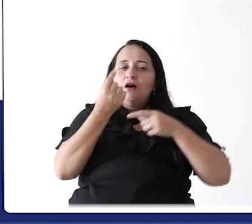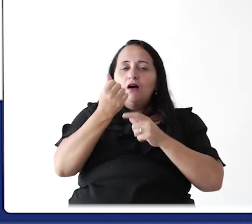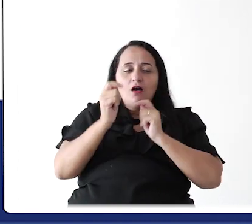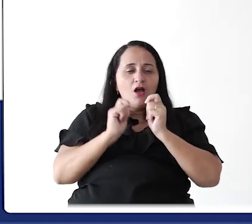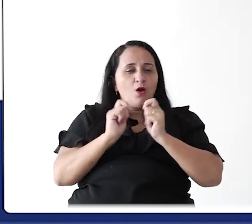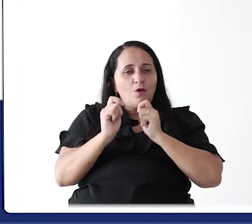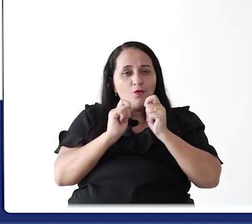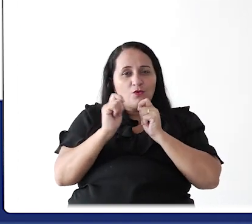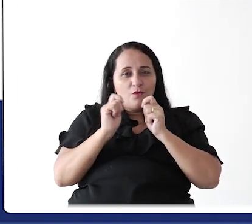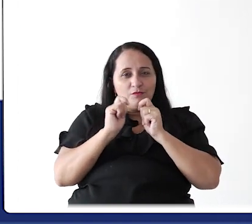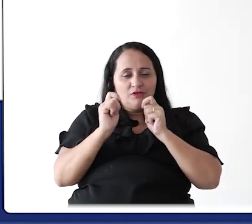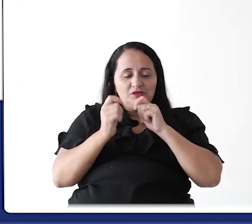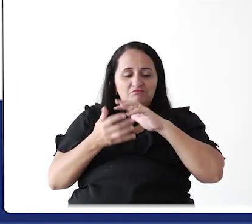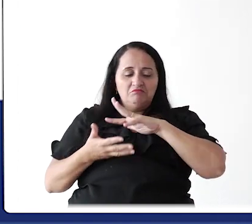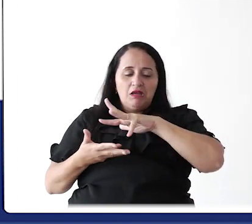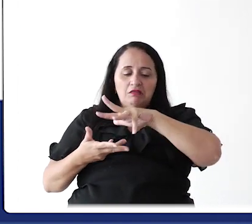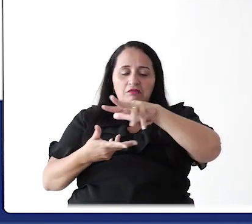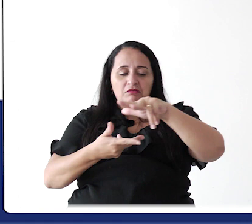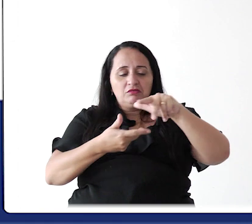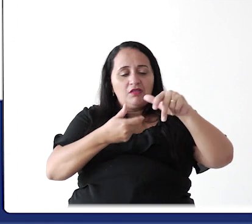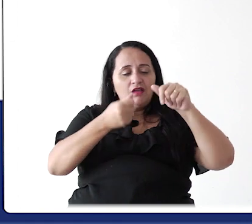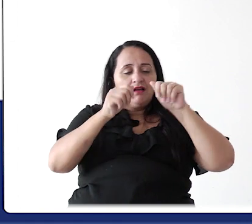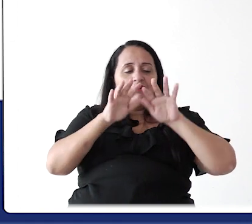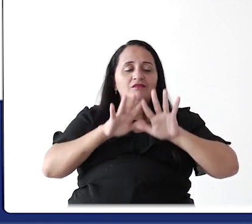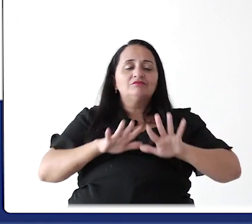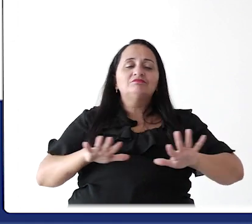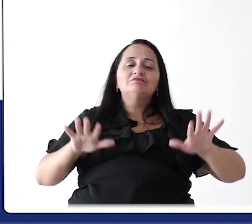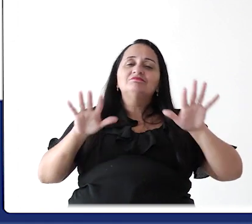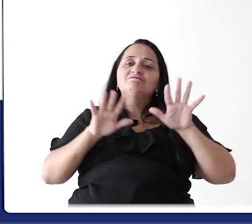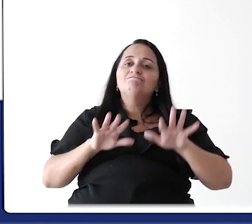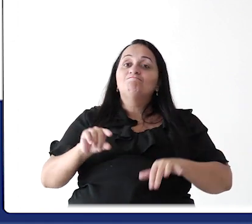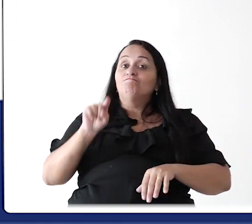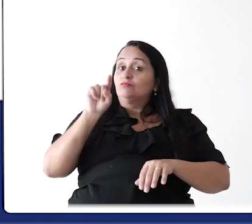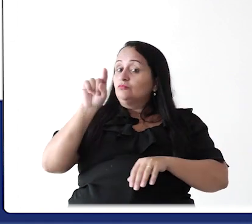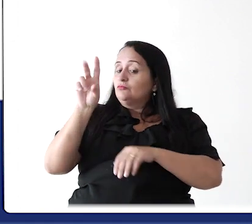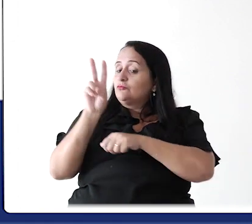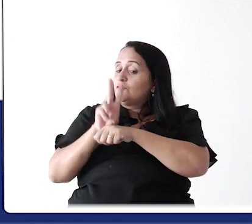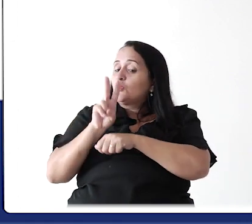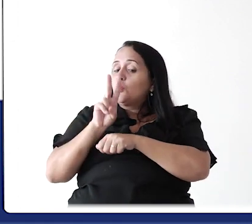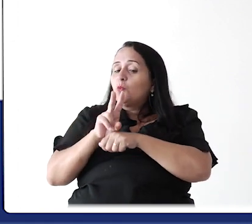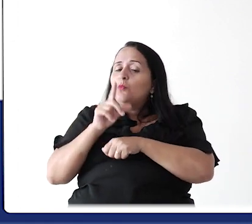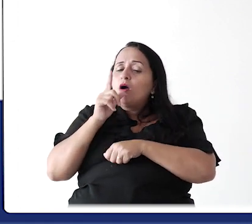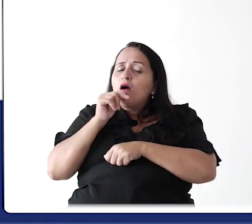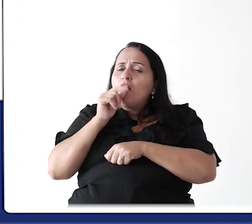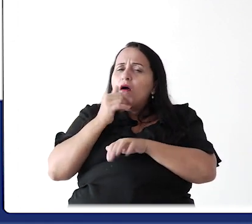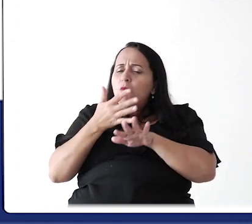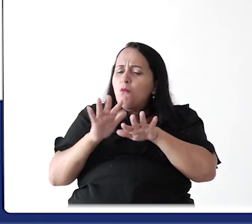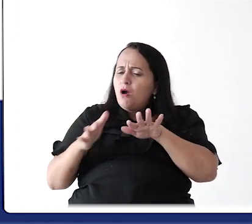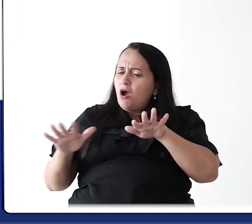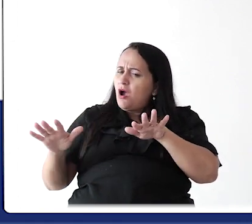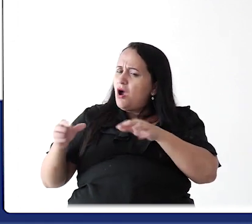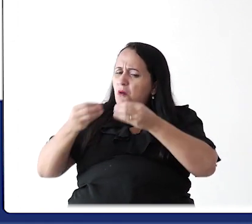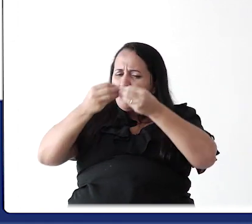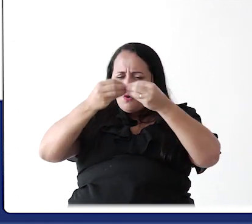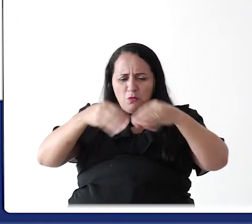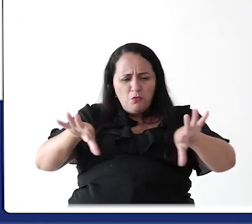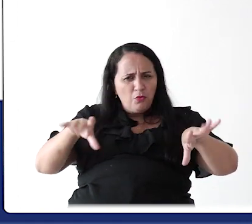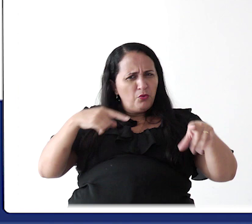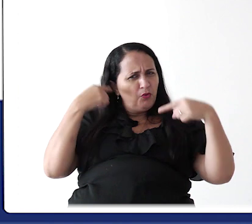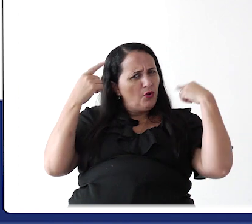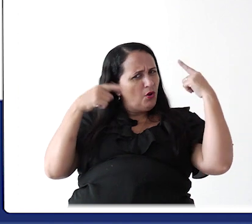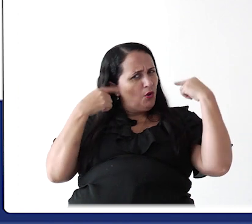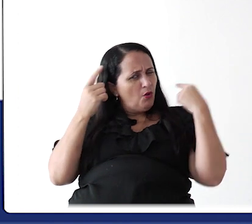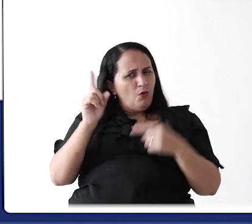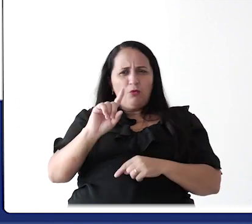mais contente. Cuide bem de nossa água, nosso bem primordial. Desperdício é loucura, seja em banho ou